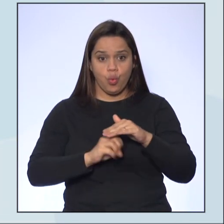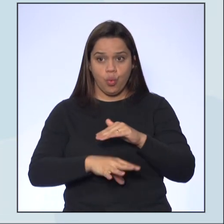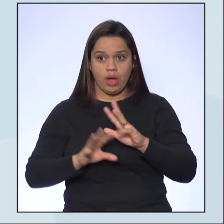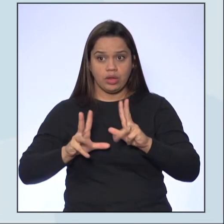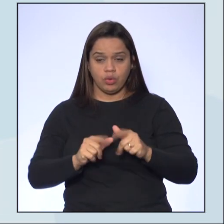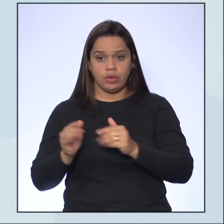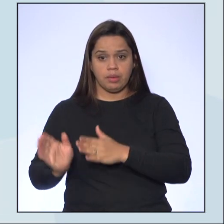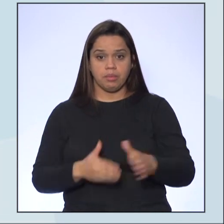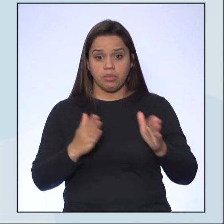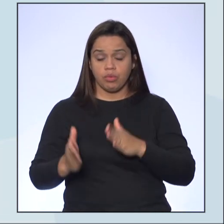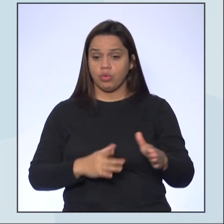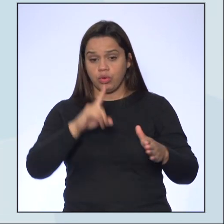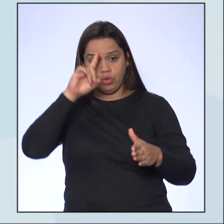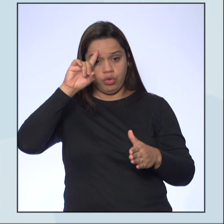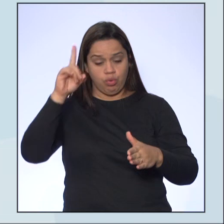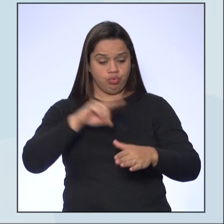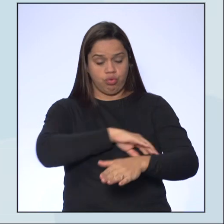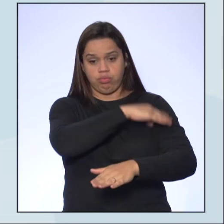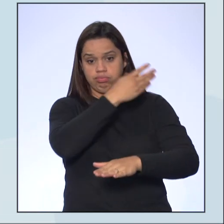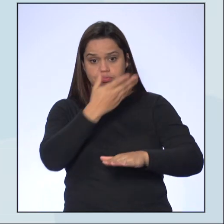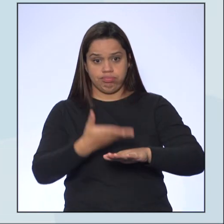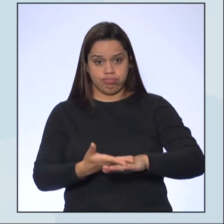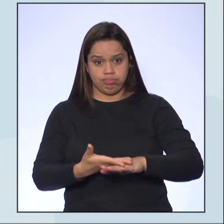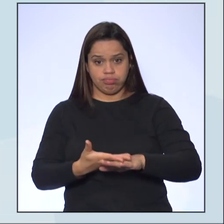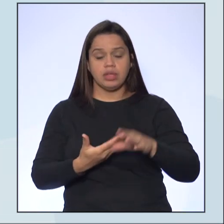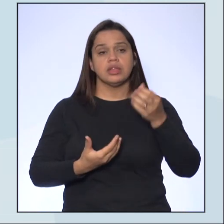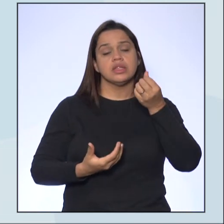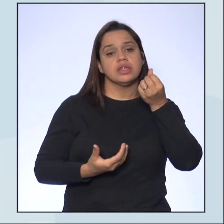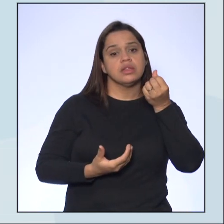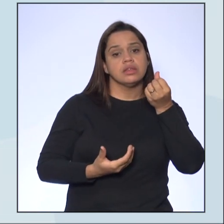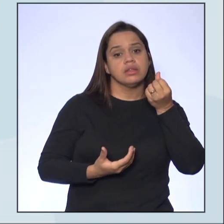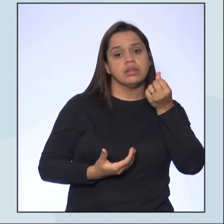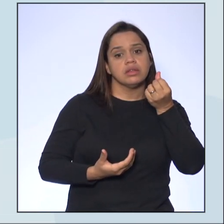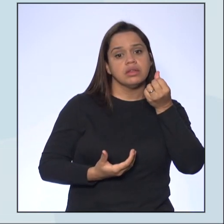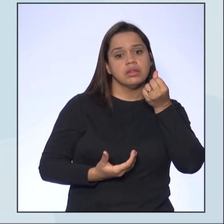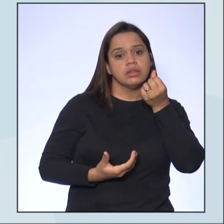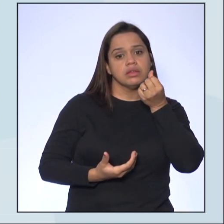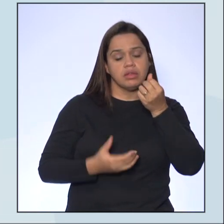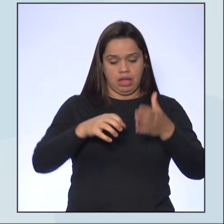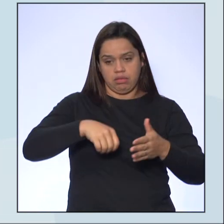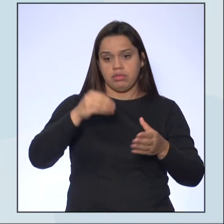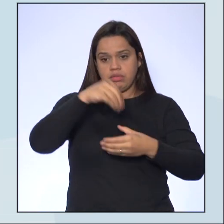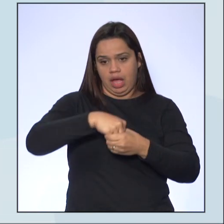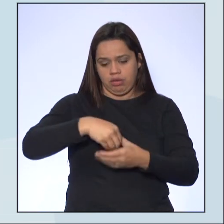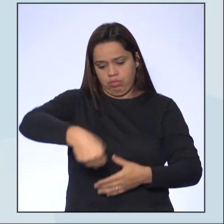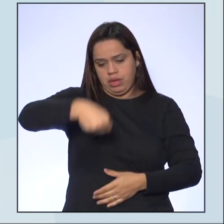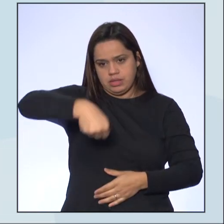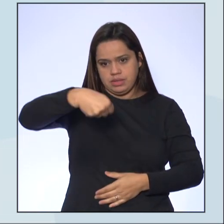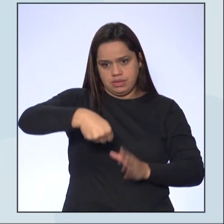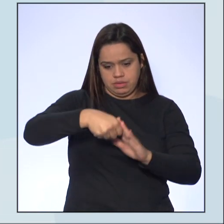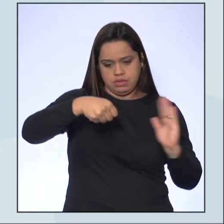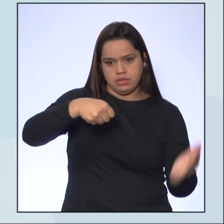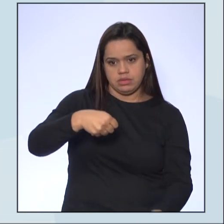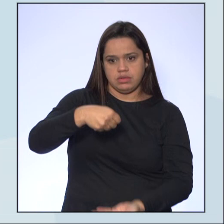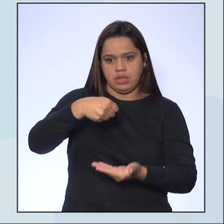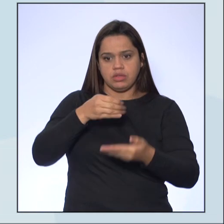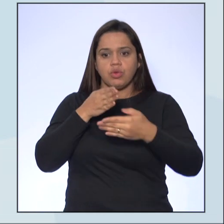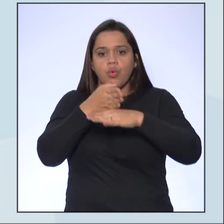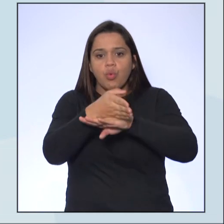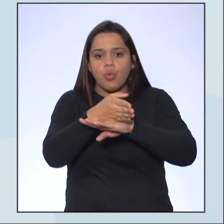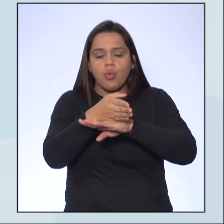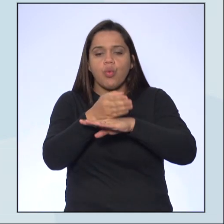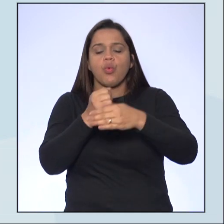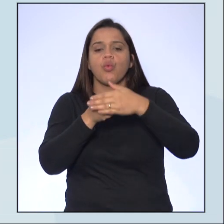de um dia de uma cesta na geladeira. Ao final de cada semana